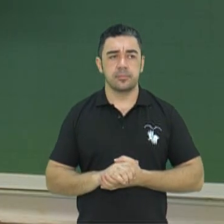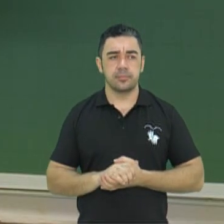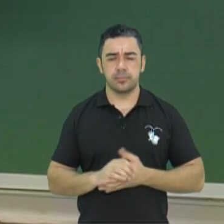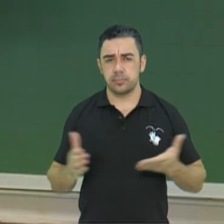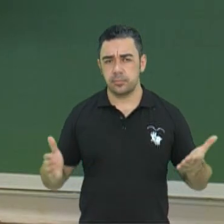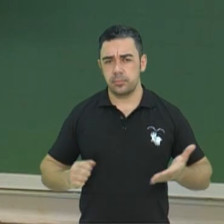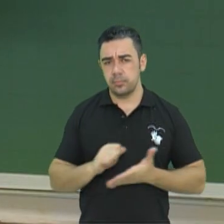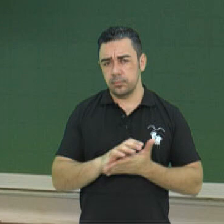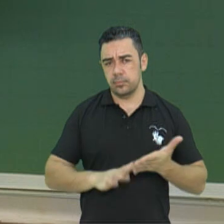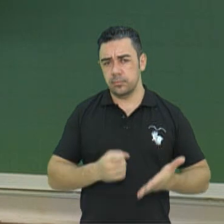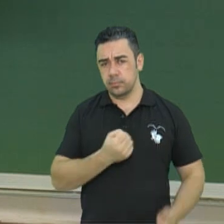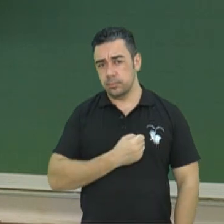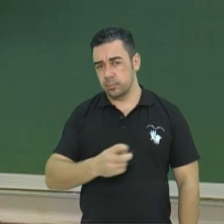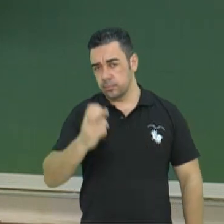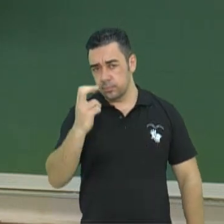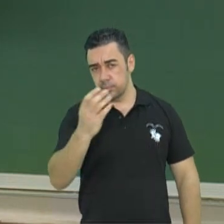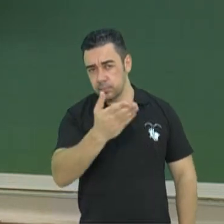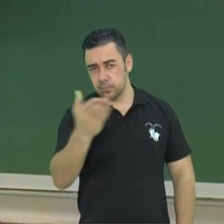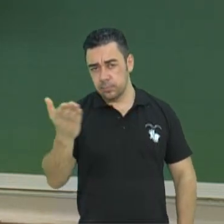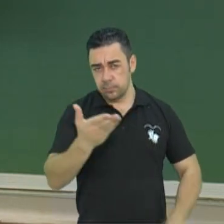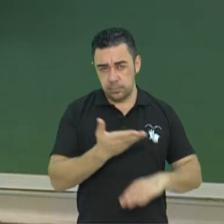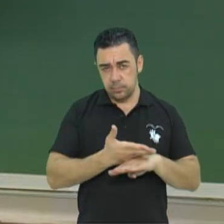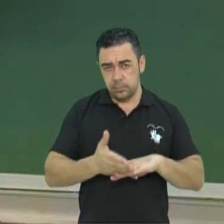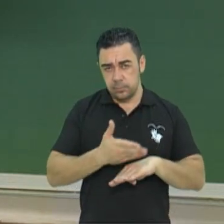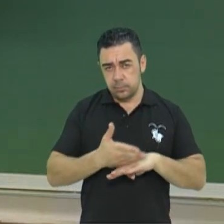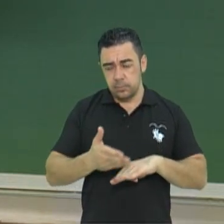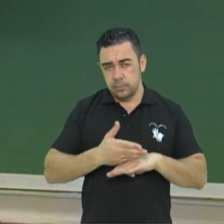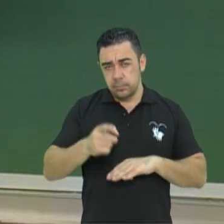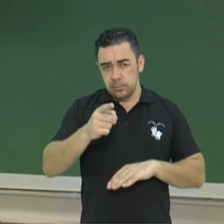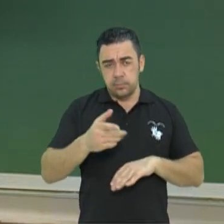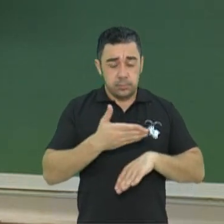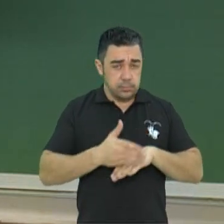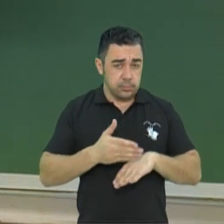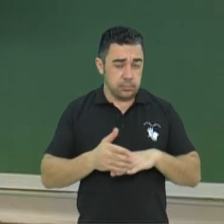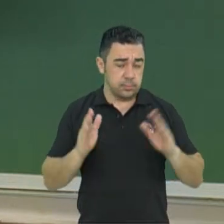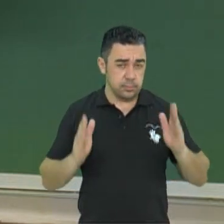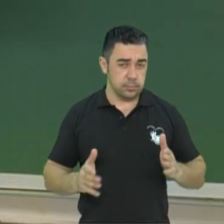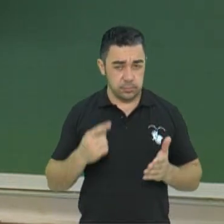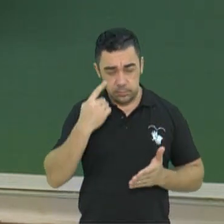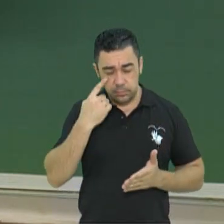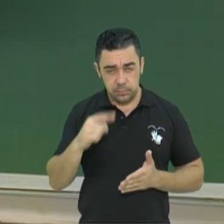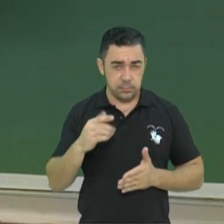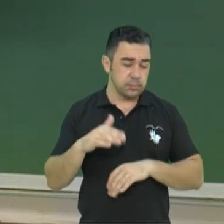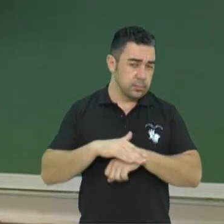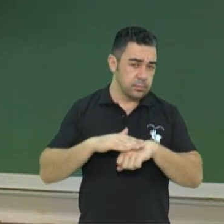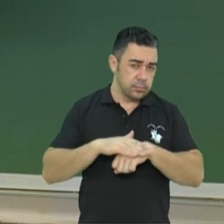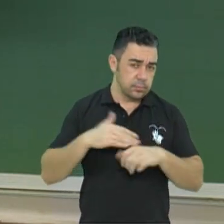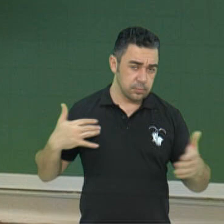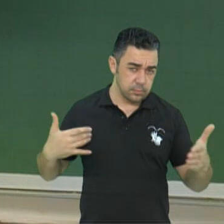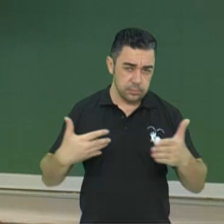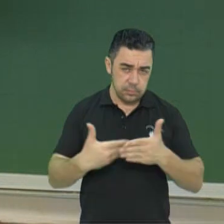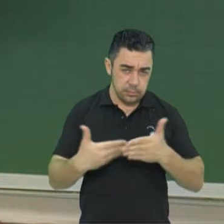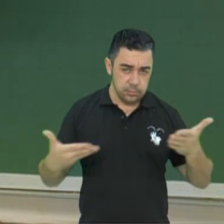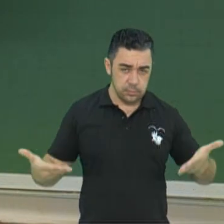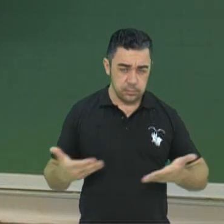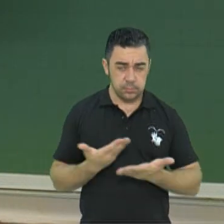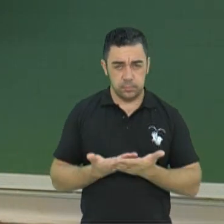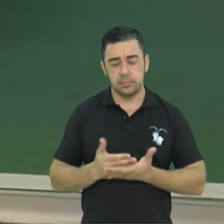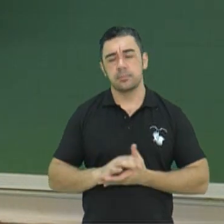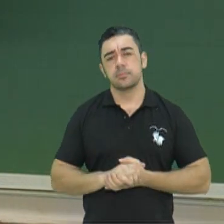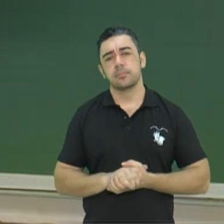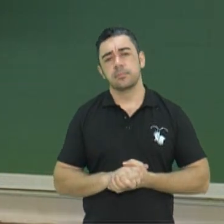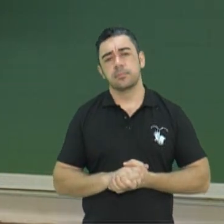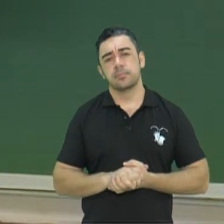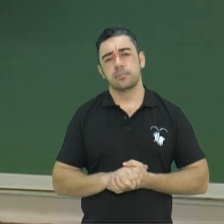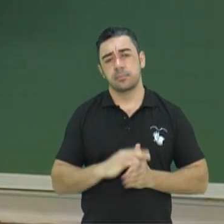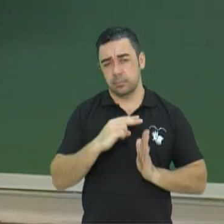Agora, uma atividadezinha para vocês treinarem, para vocês praticarem o que a gente conversou até agora em nossa aula. Vamos